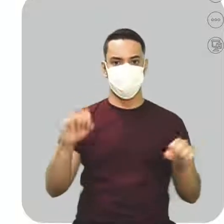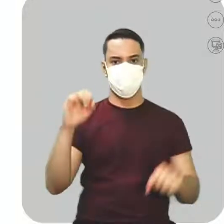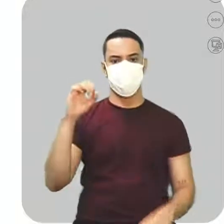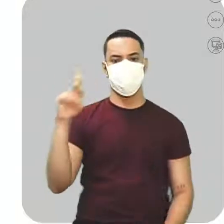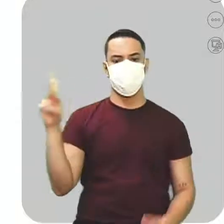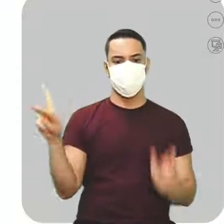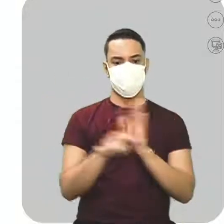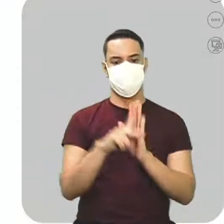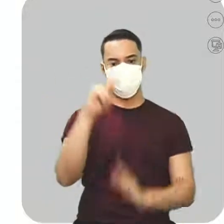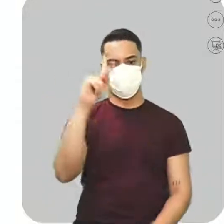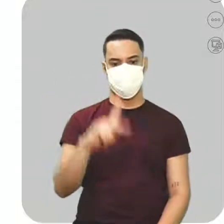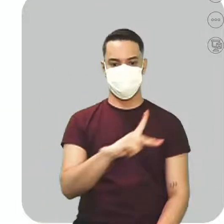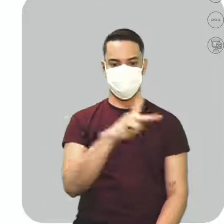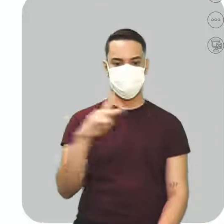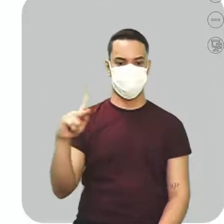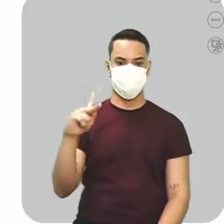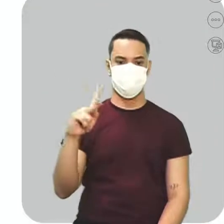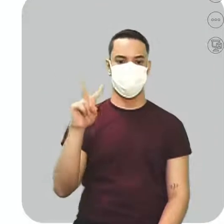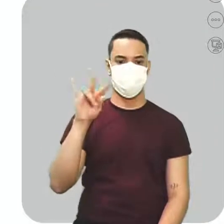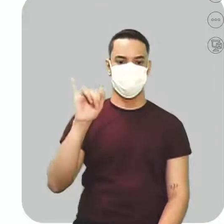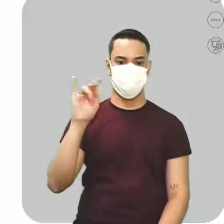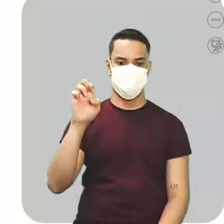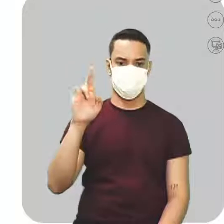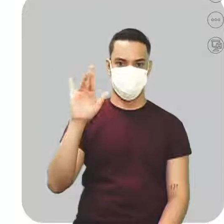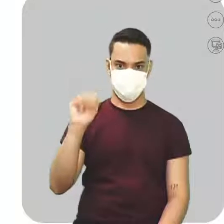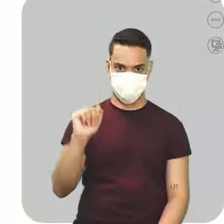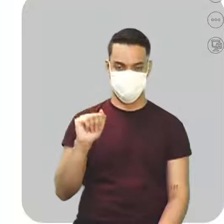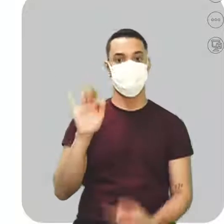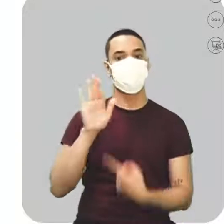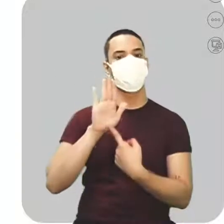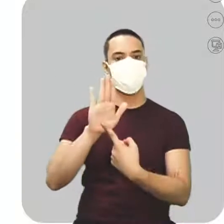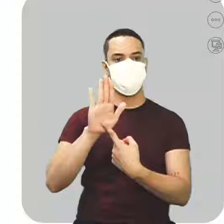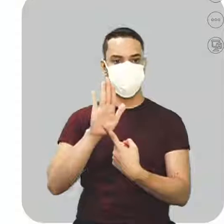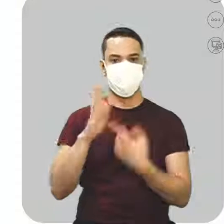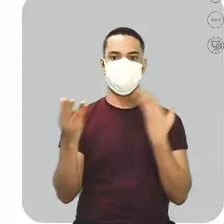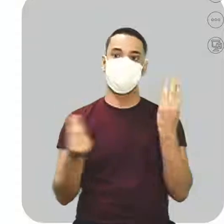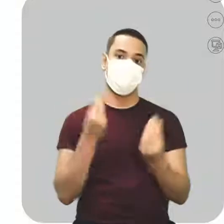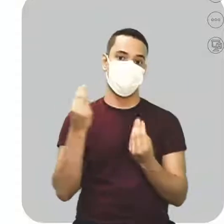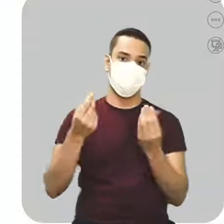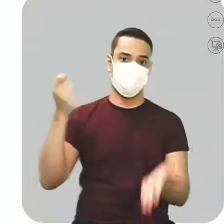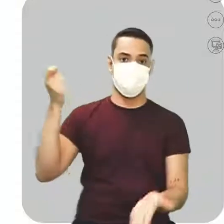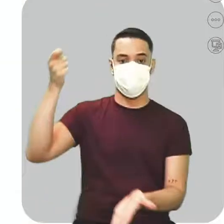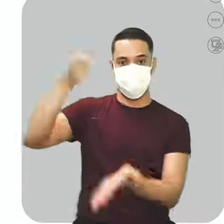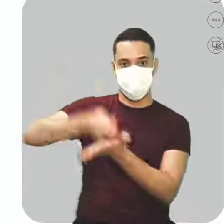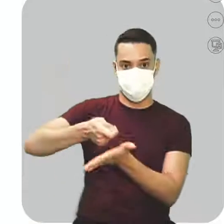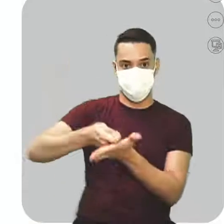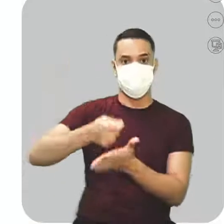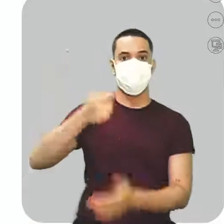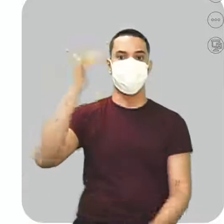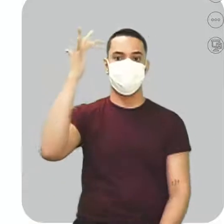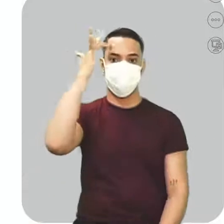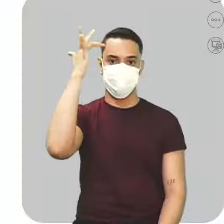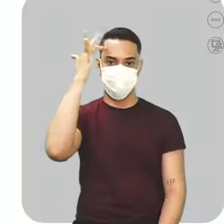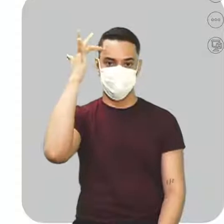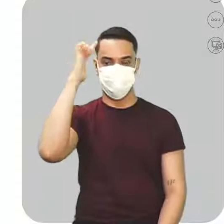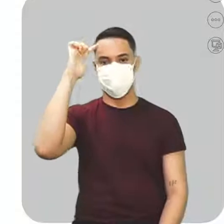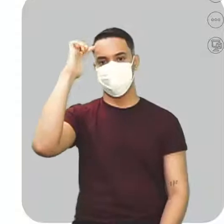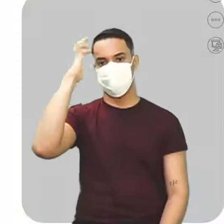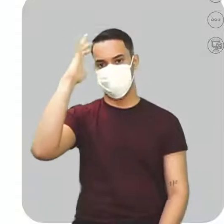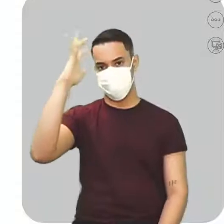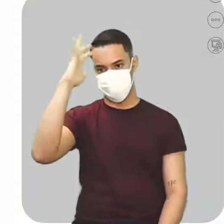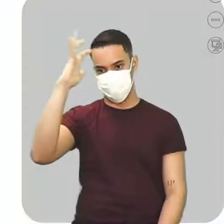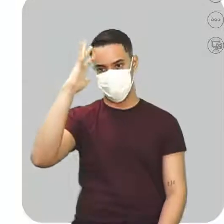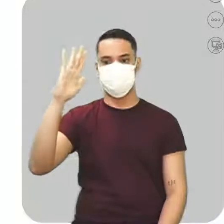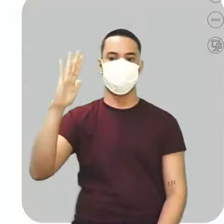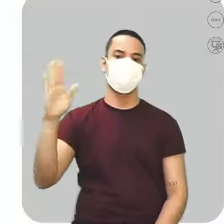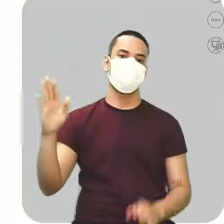Vieira. Vamos mostrar aqui para vocês a questão da fala de autoridade, raciocínio lógico, exemplificação e